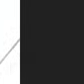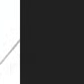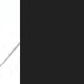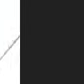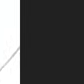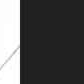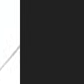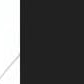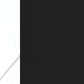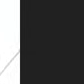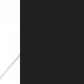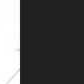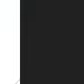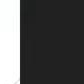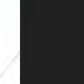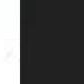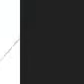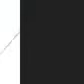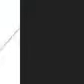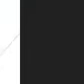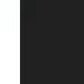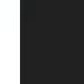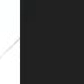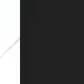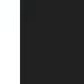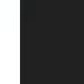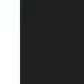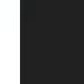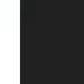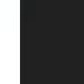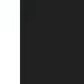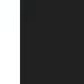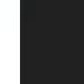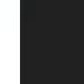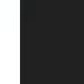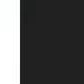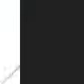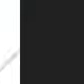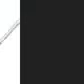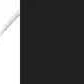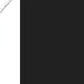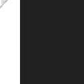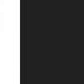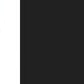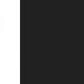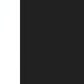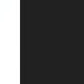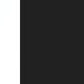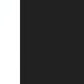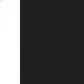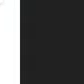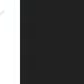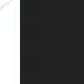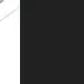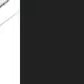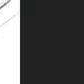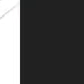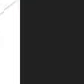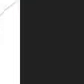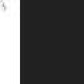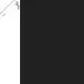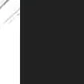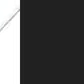já falou, estivemos reunidos com o presidente Sérgio Mútica, mais a nossa jurídico